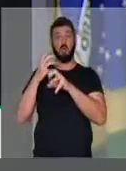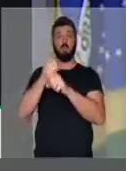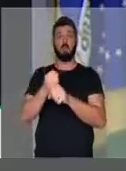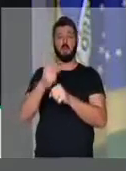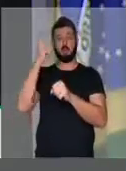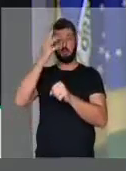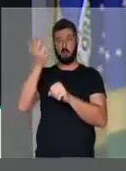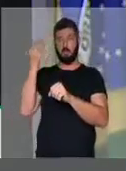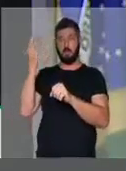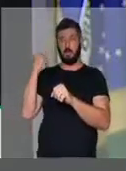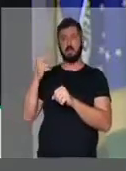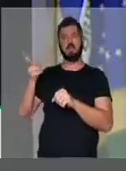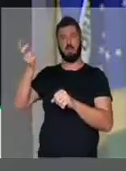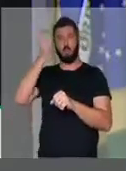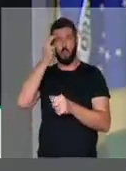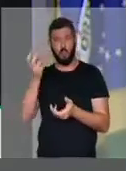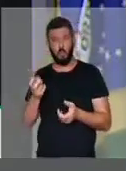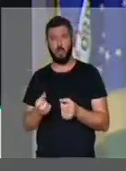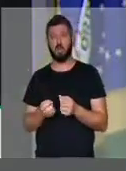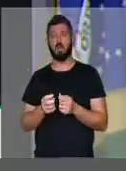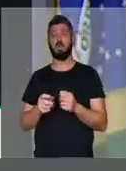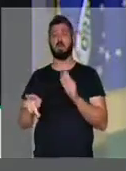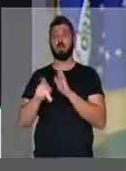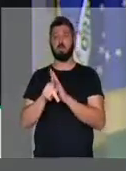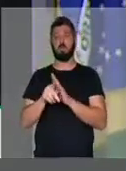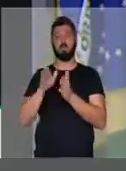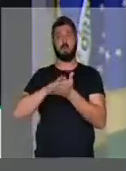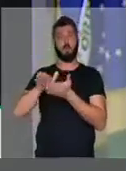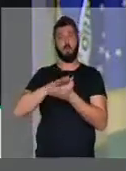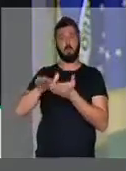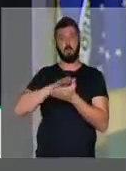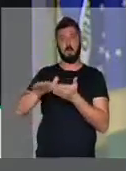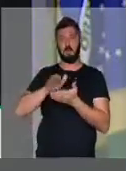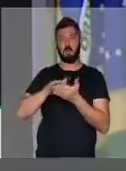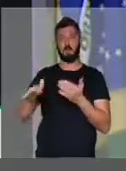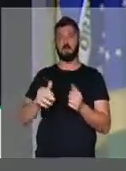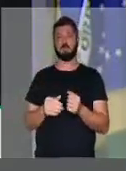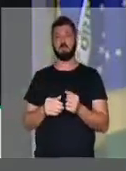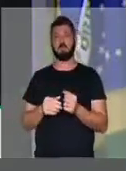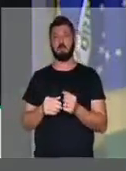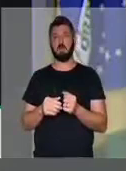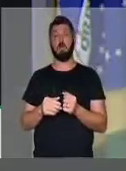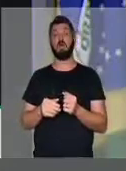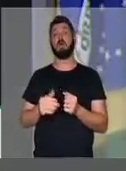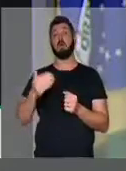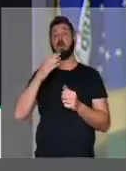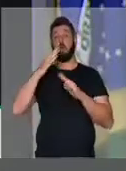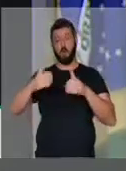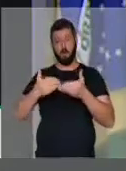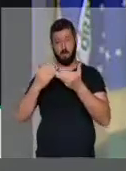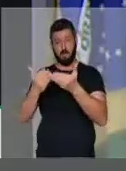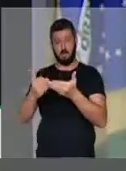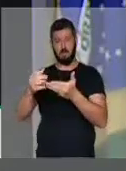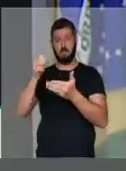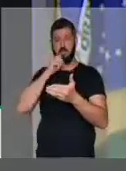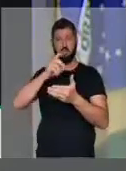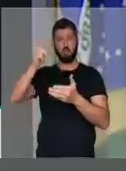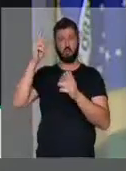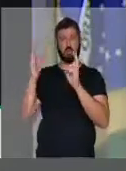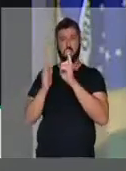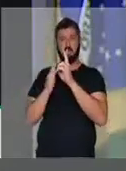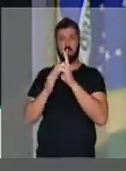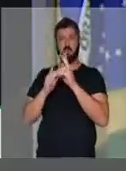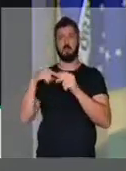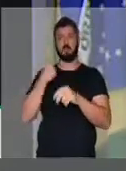passado, que foi ser cultural, através de publicações como Piauí, em homenagem ao antigo nome indígena